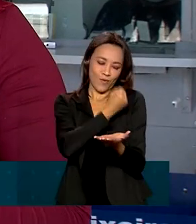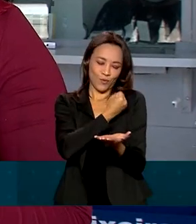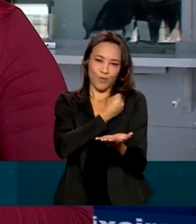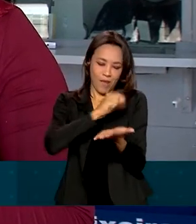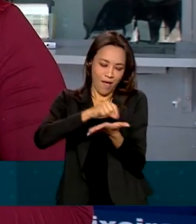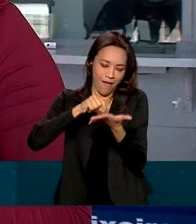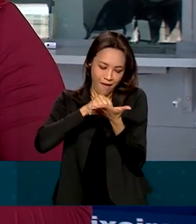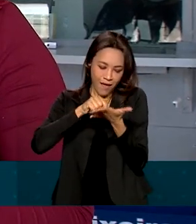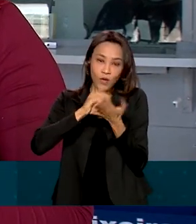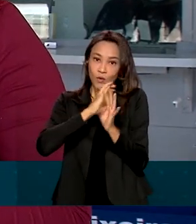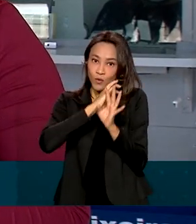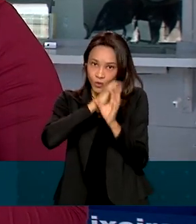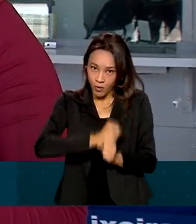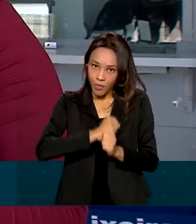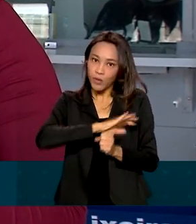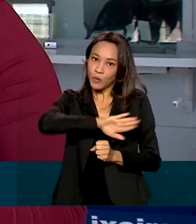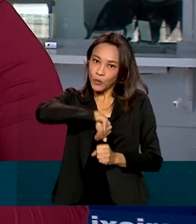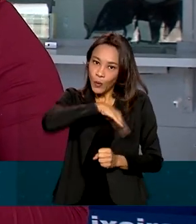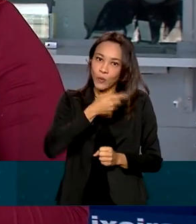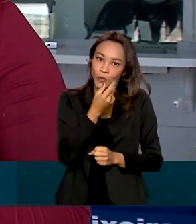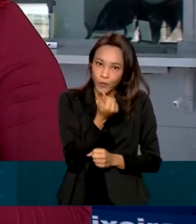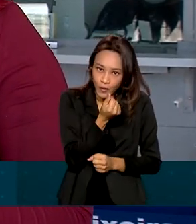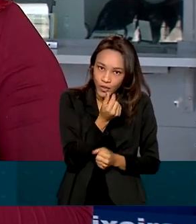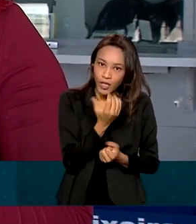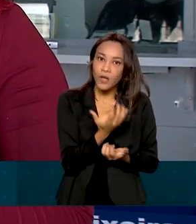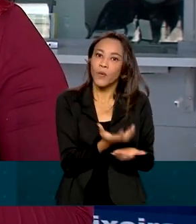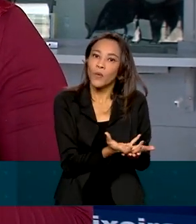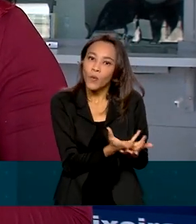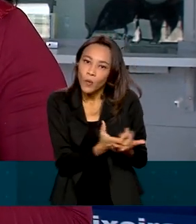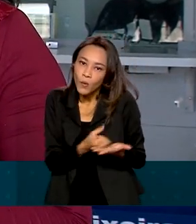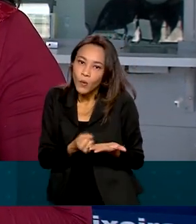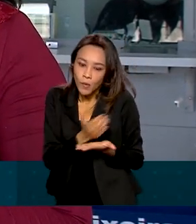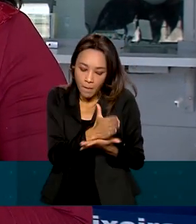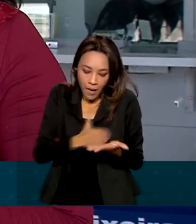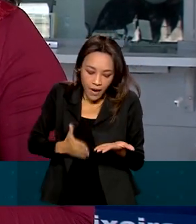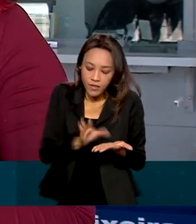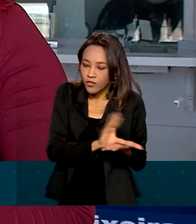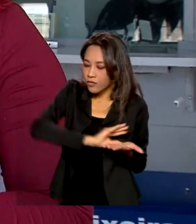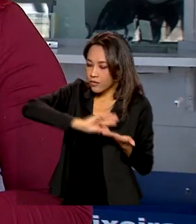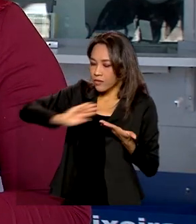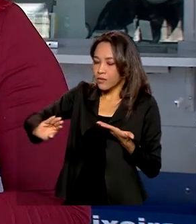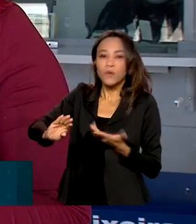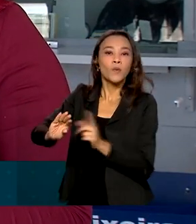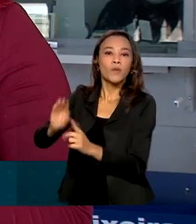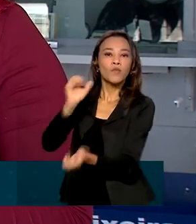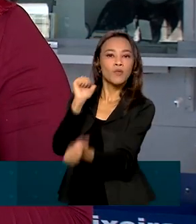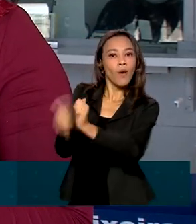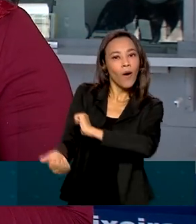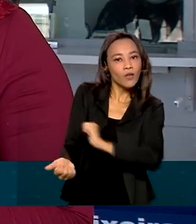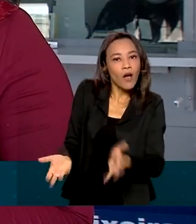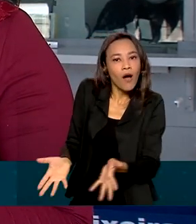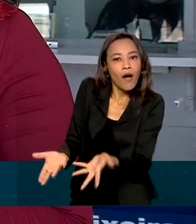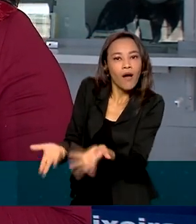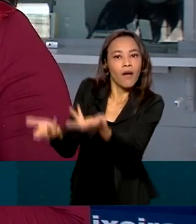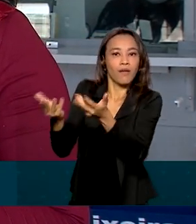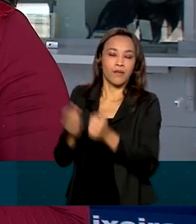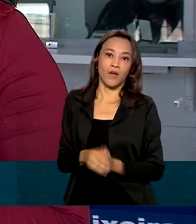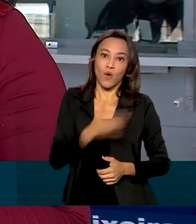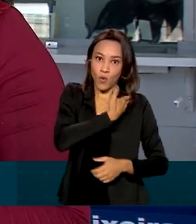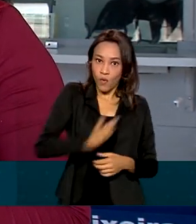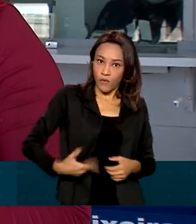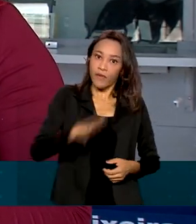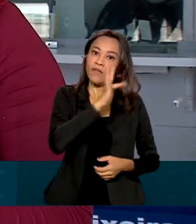aposta do valor total do dinheiro arrecadado pela Loteria uma parte é destinada ao esporte o governo federal Repassa os recursos